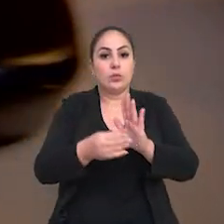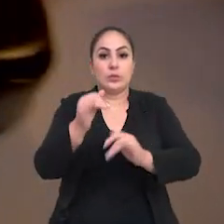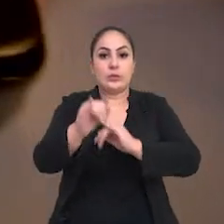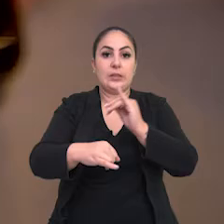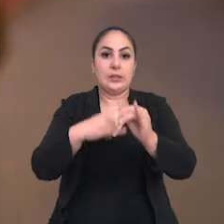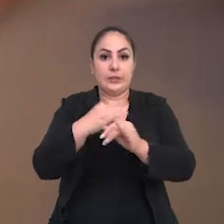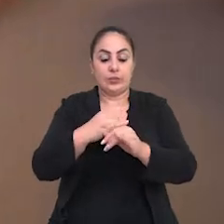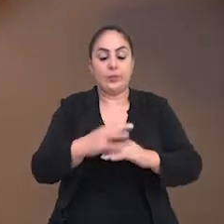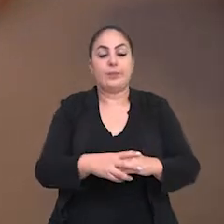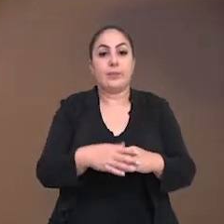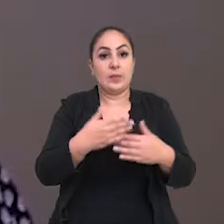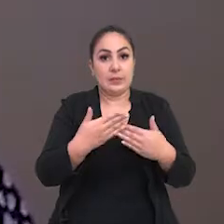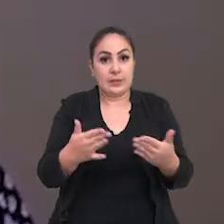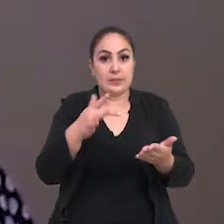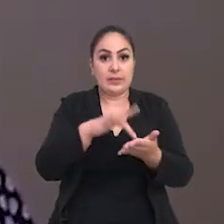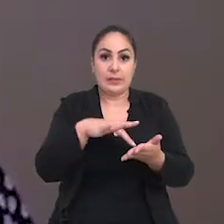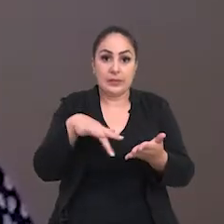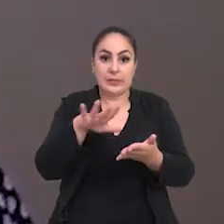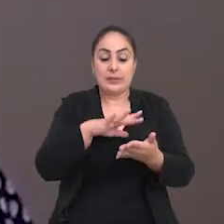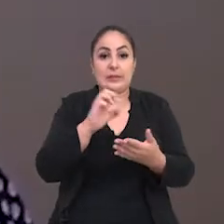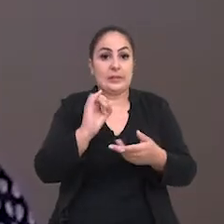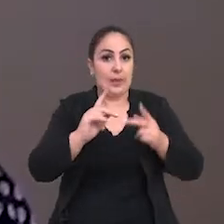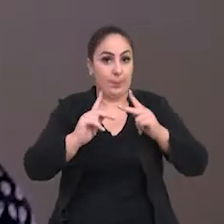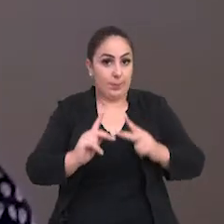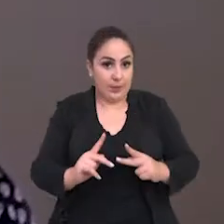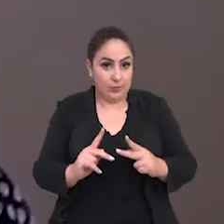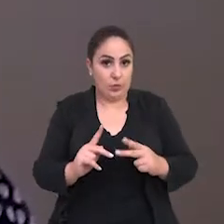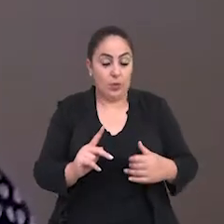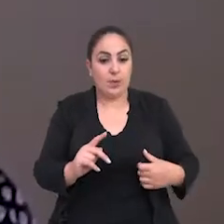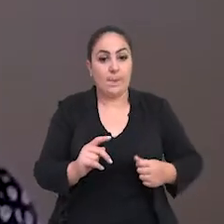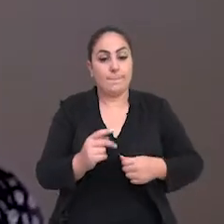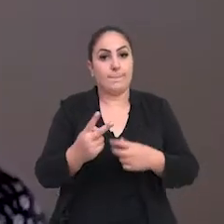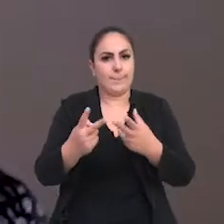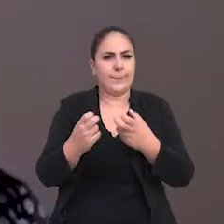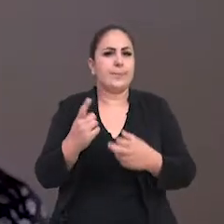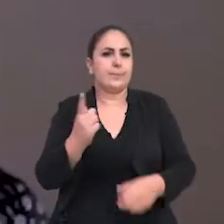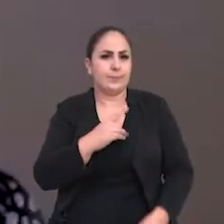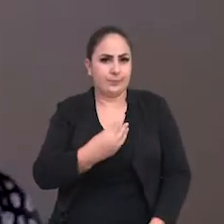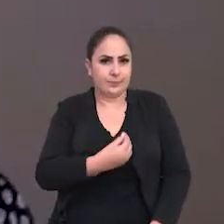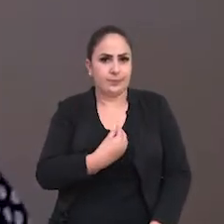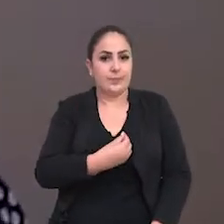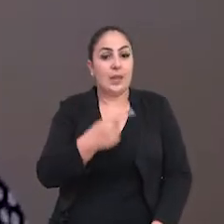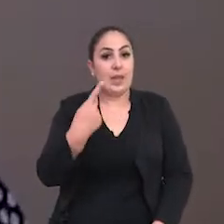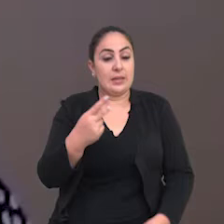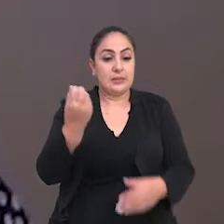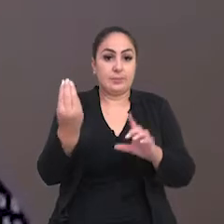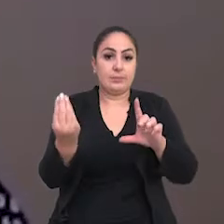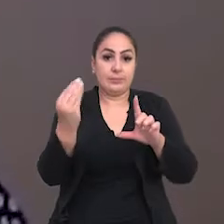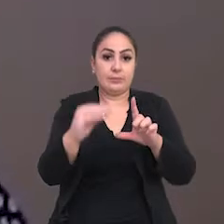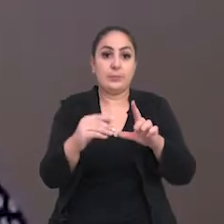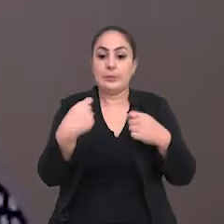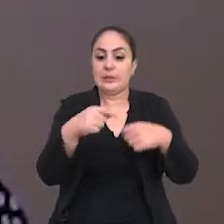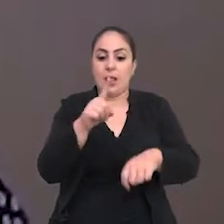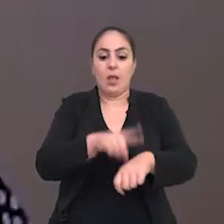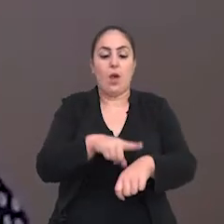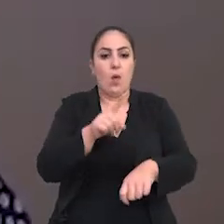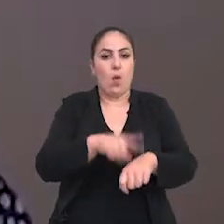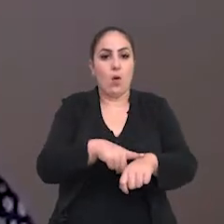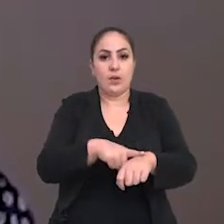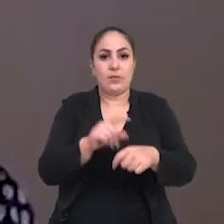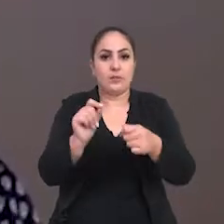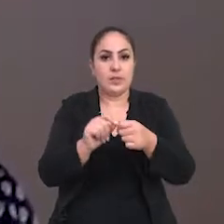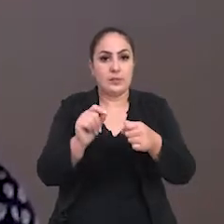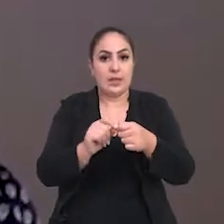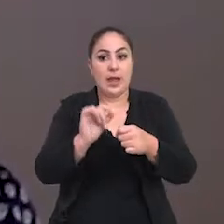na internet. Nessa situação, se o eleitor constatar que existe essa postagem, ele deve de